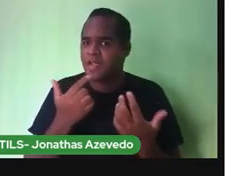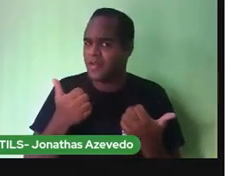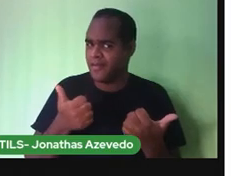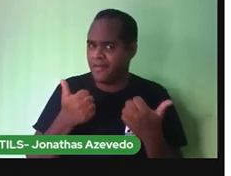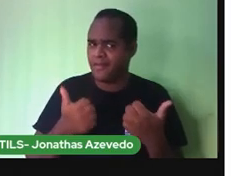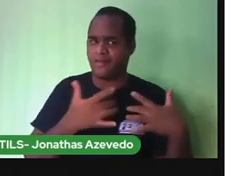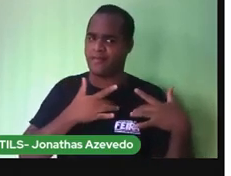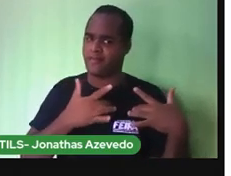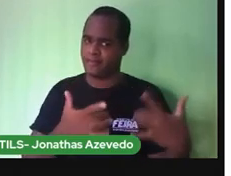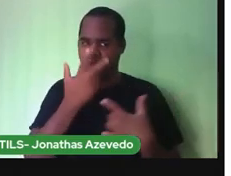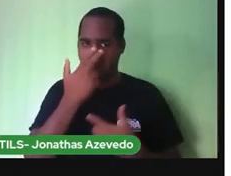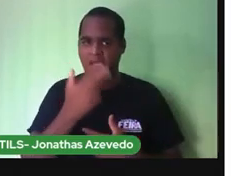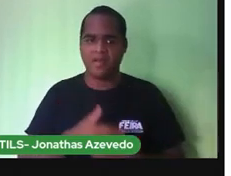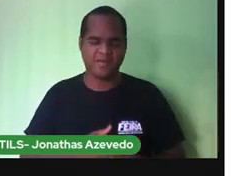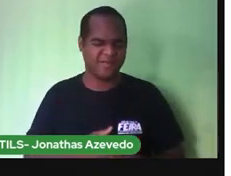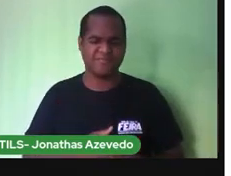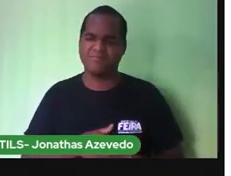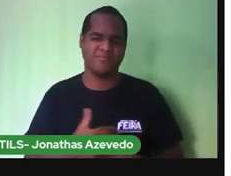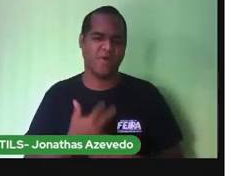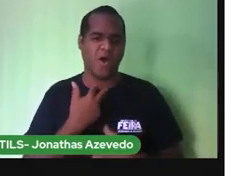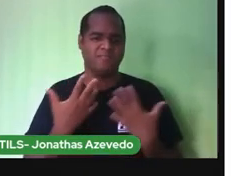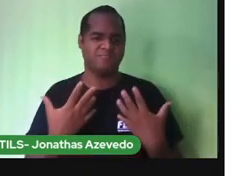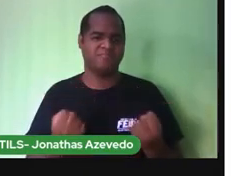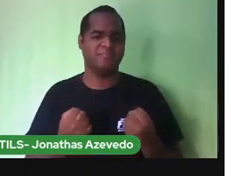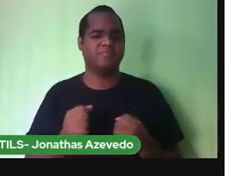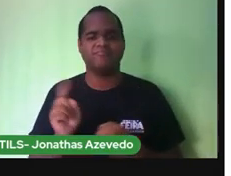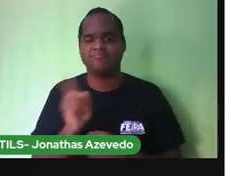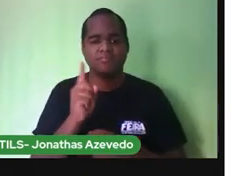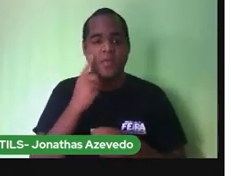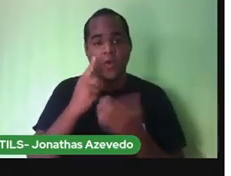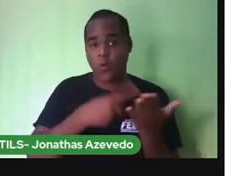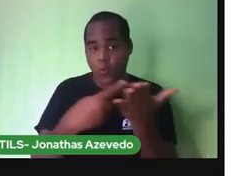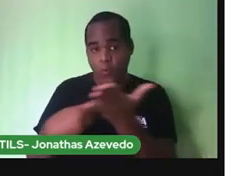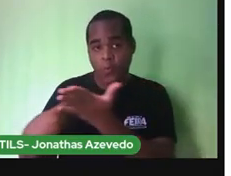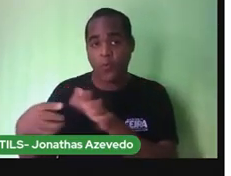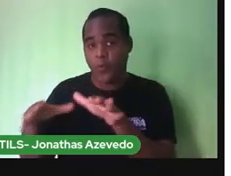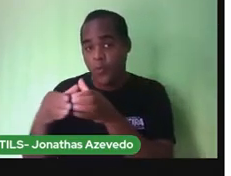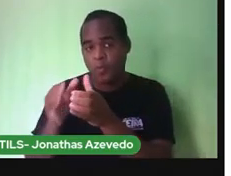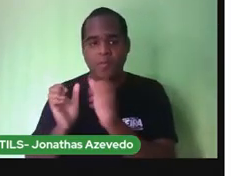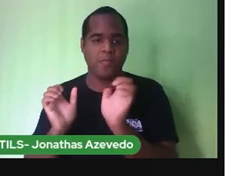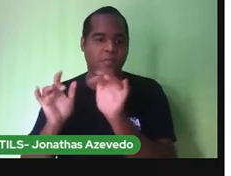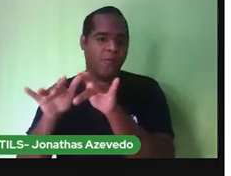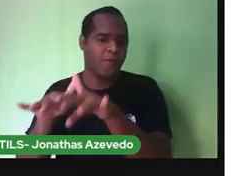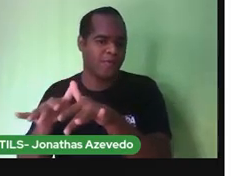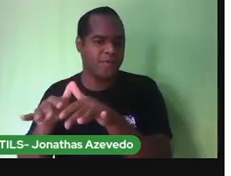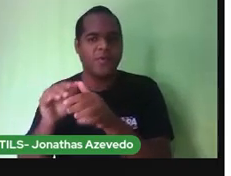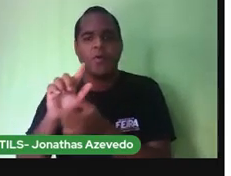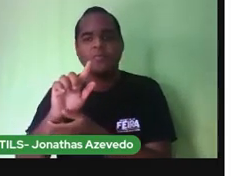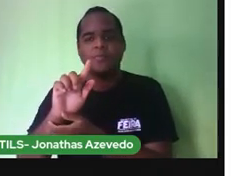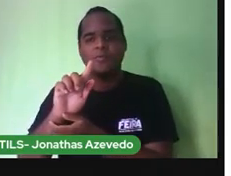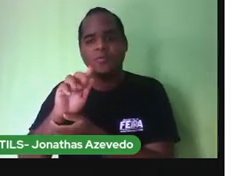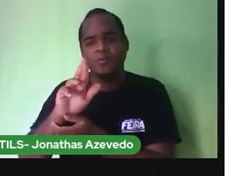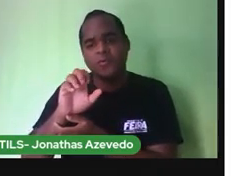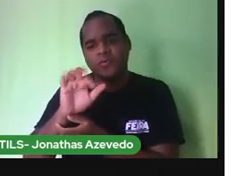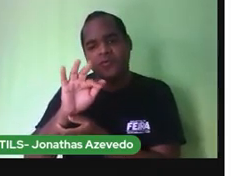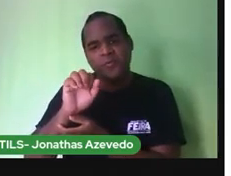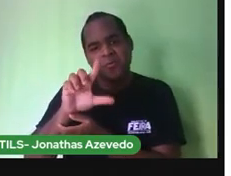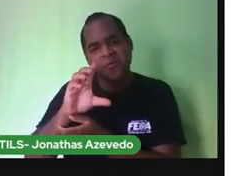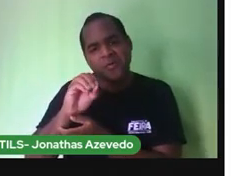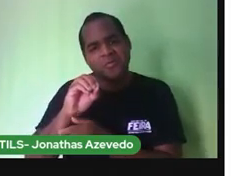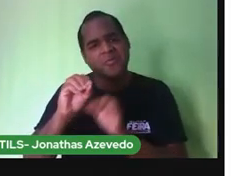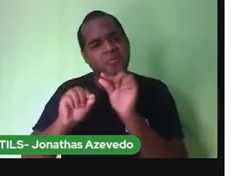raposa possa aceitar Já marquei com um grupo alupar almoçar um grupo O que é um